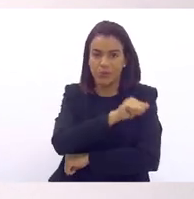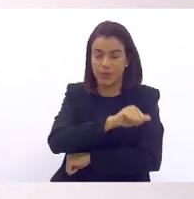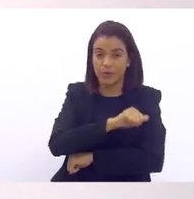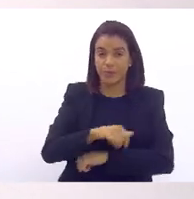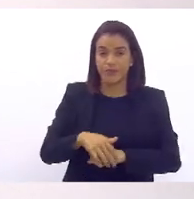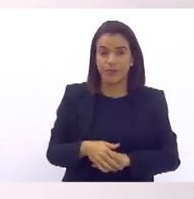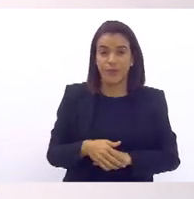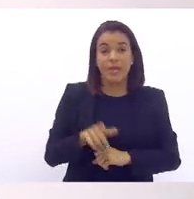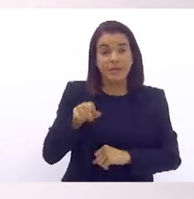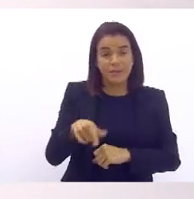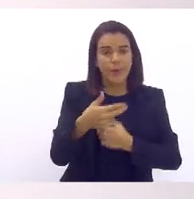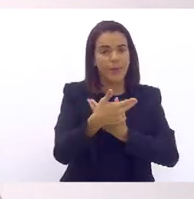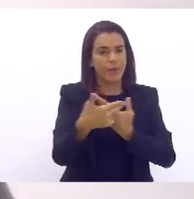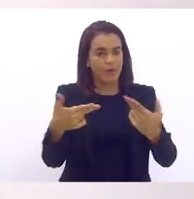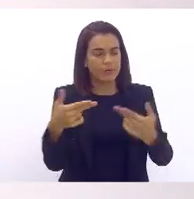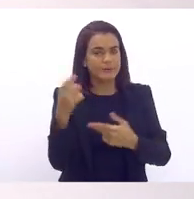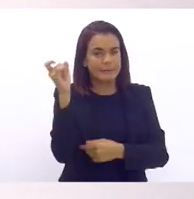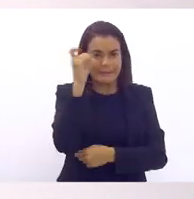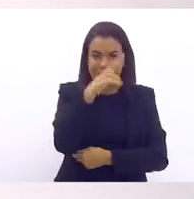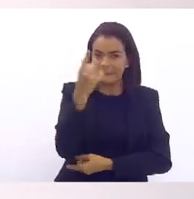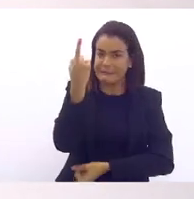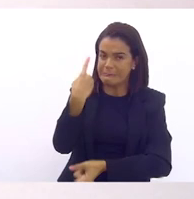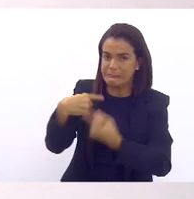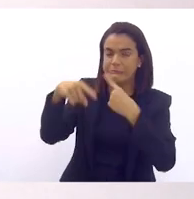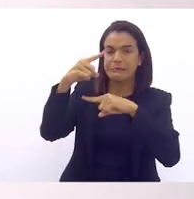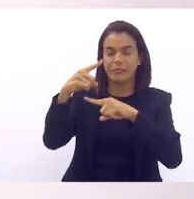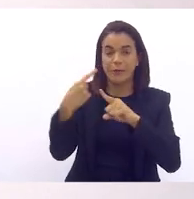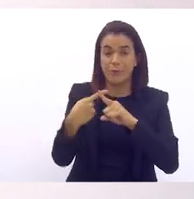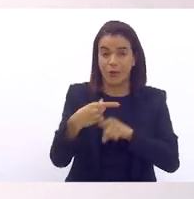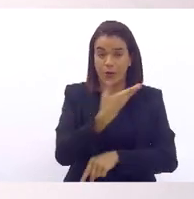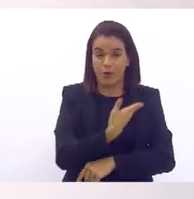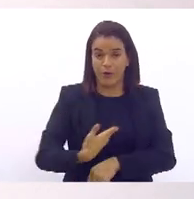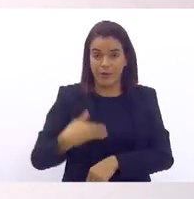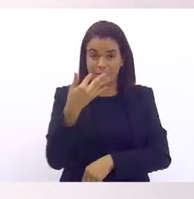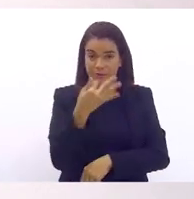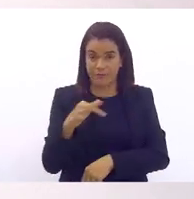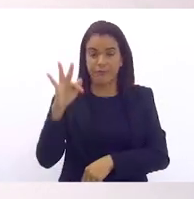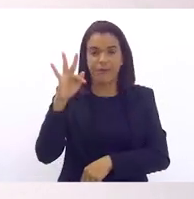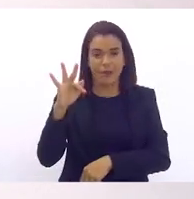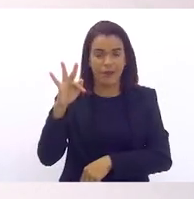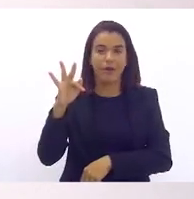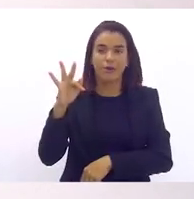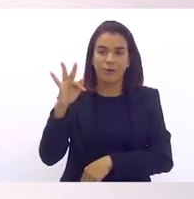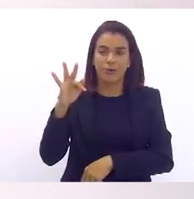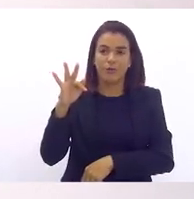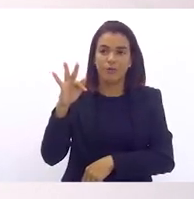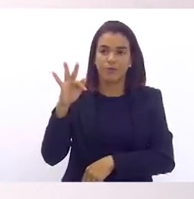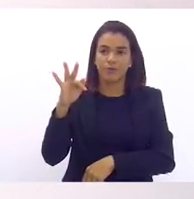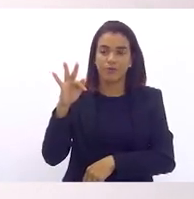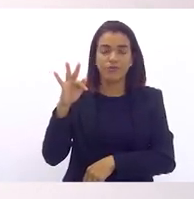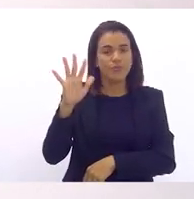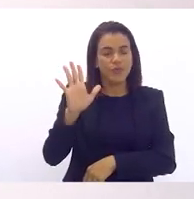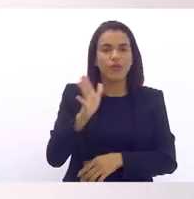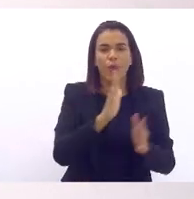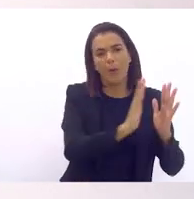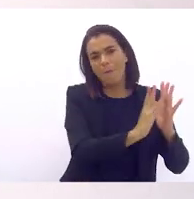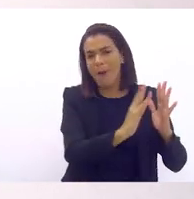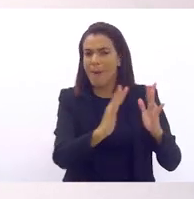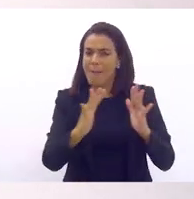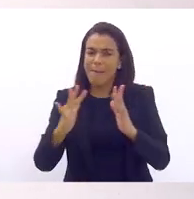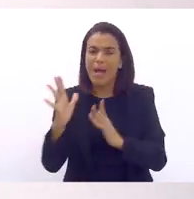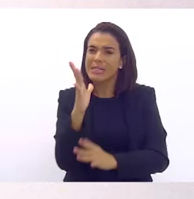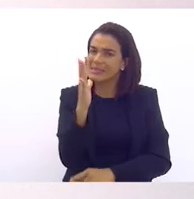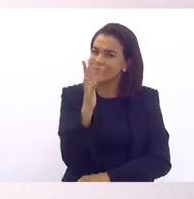coisa assim difícil de superar eu entendo é no no governo federal isso foi foi eh eh um um processo que demorou